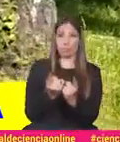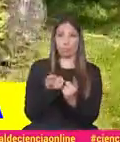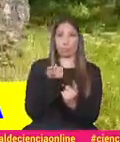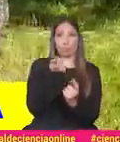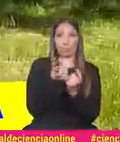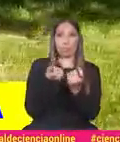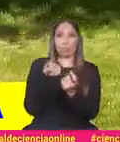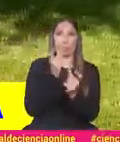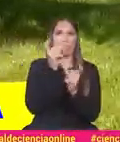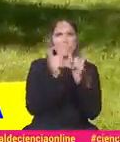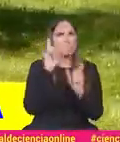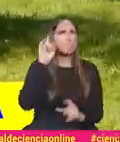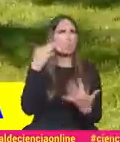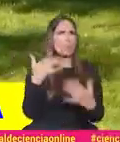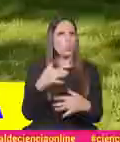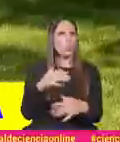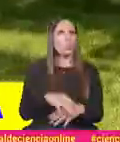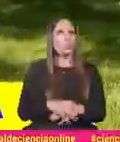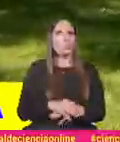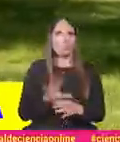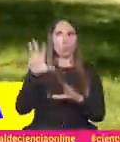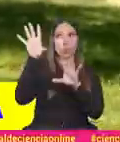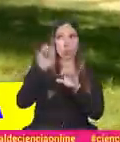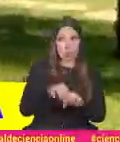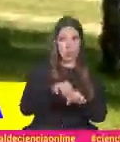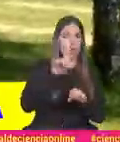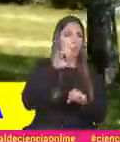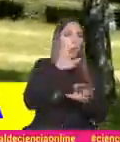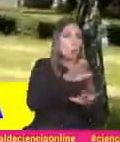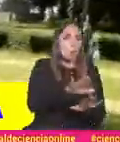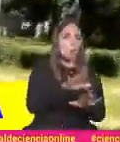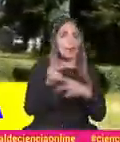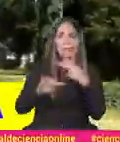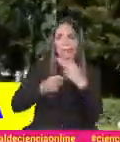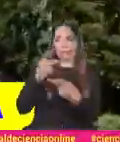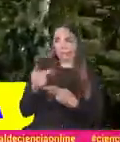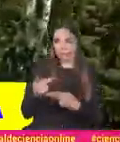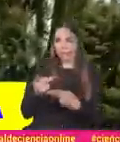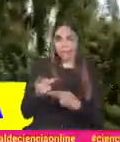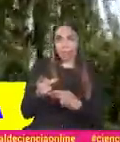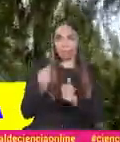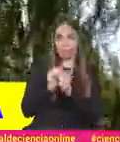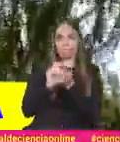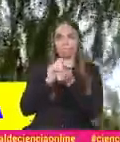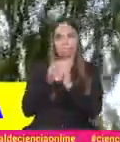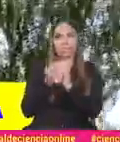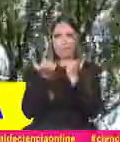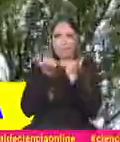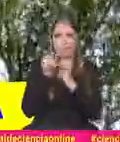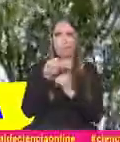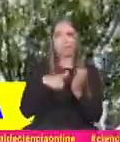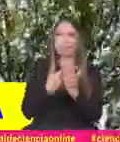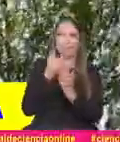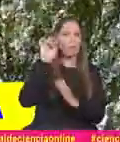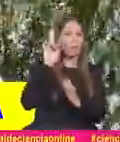pequenas, grandes palavras. Colher, conservar, avaliar, documentar, valorizar